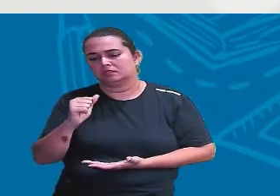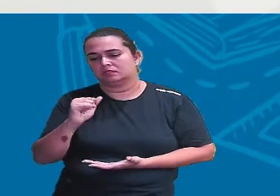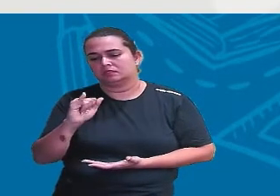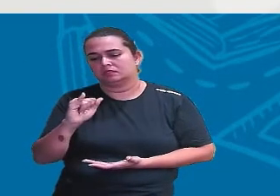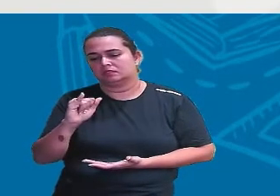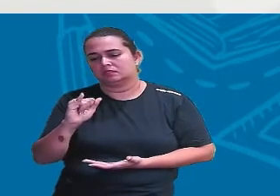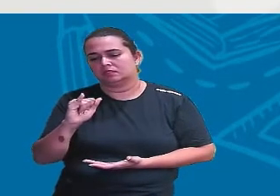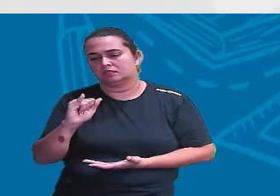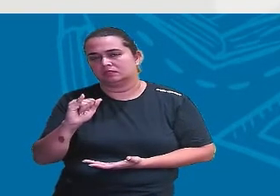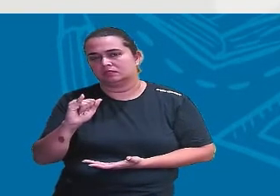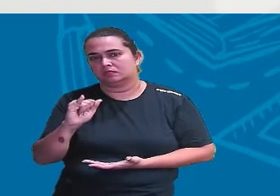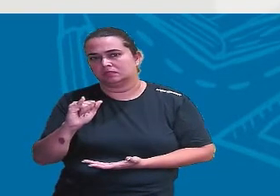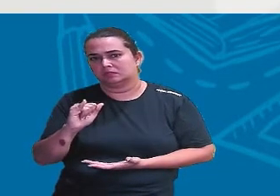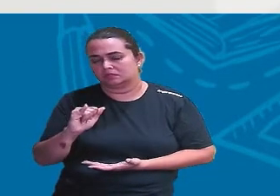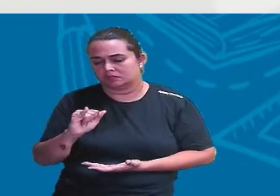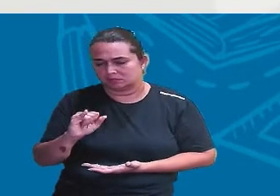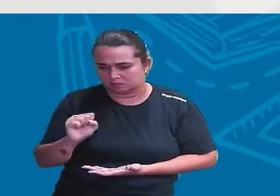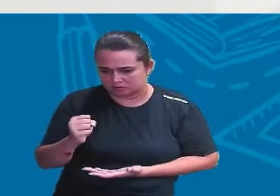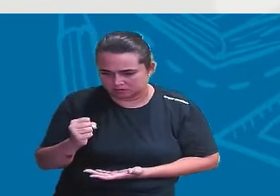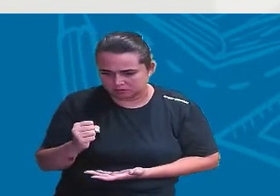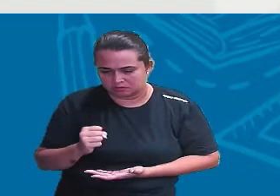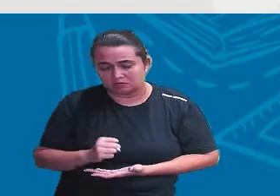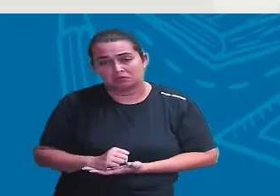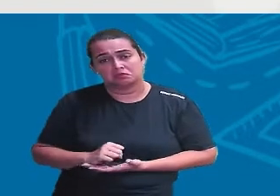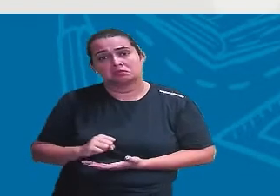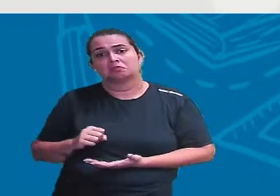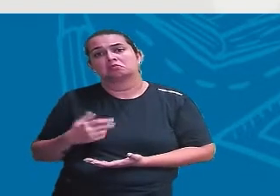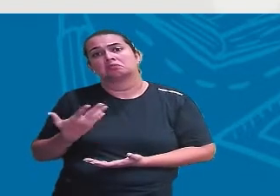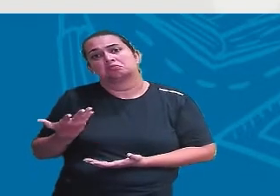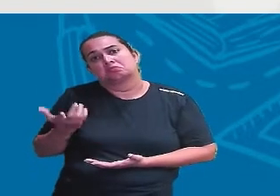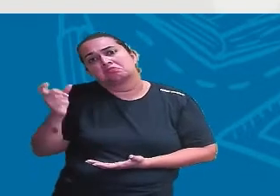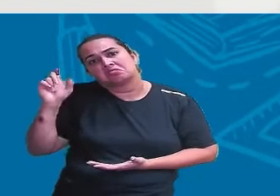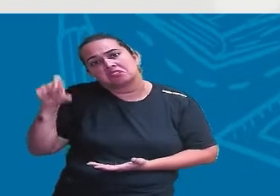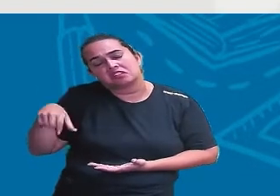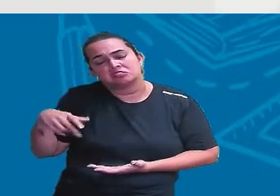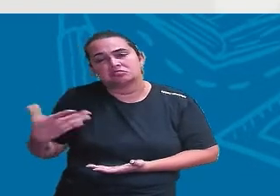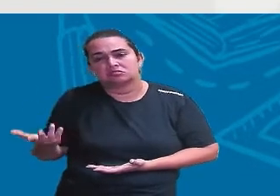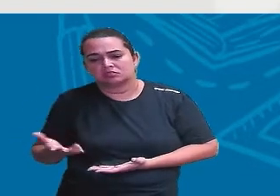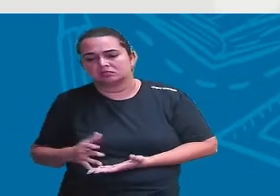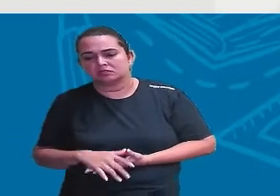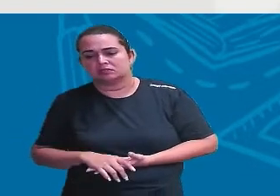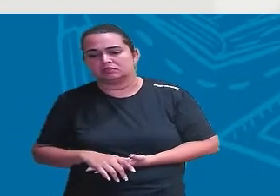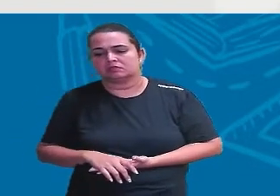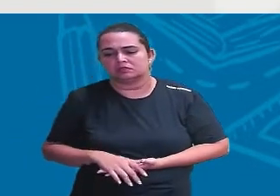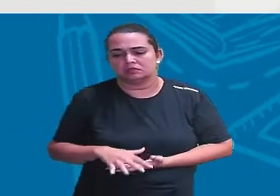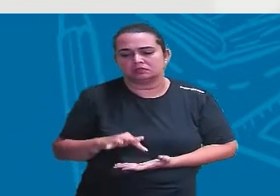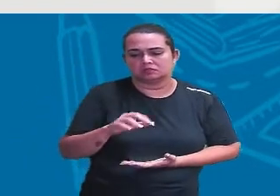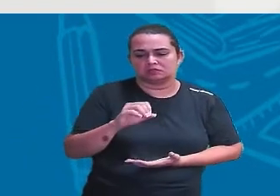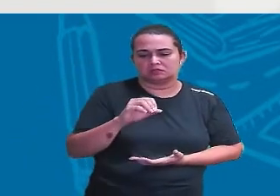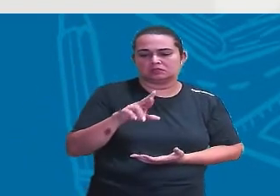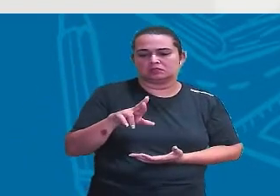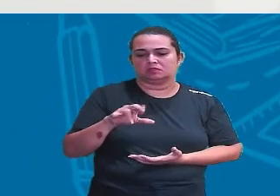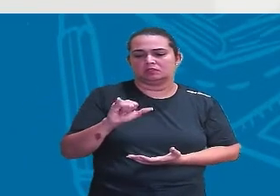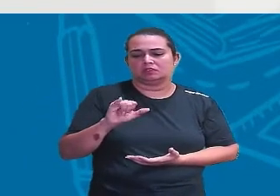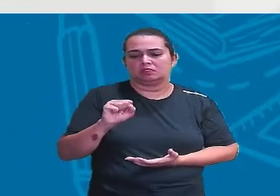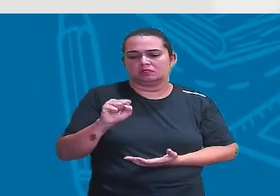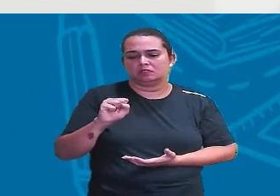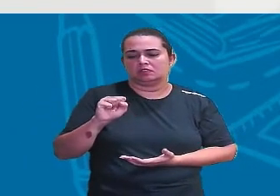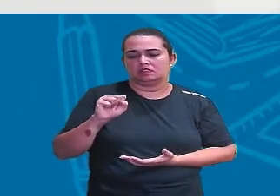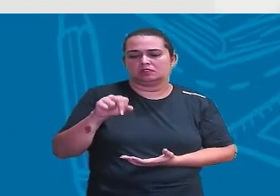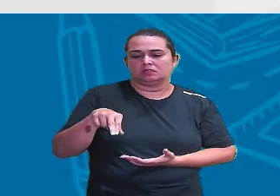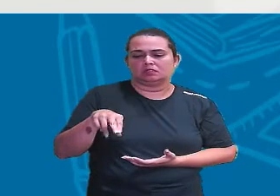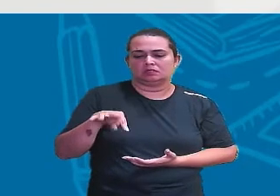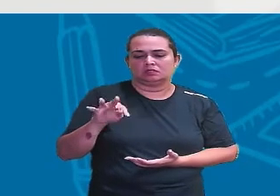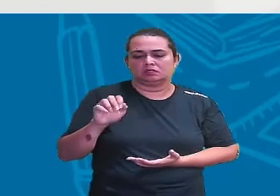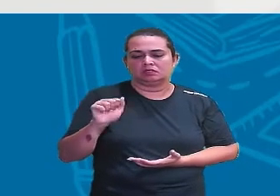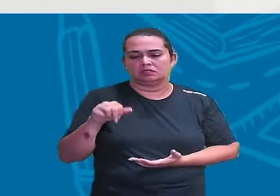seja. Temos também o for instance, tal como, por exemplo, e a gente teve também na nossa aula de